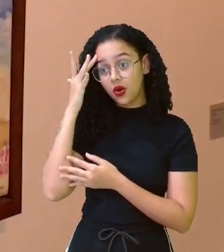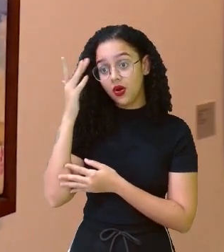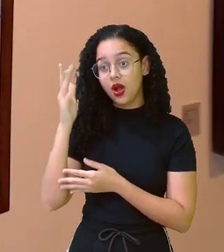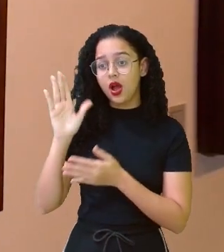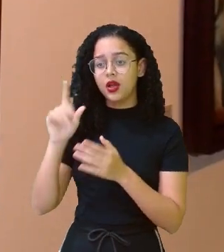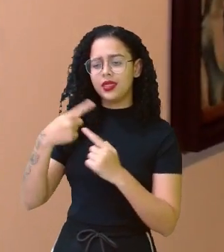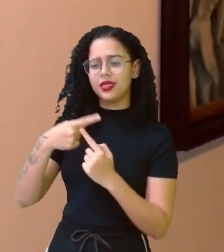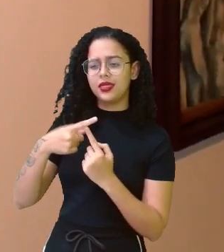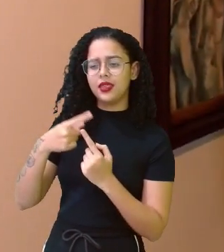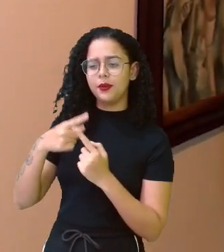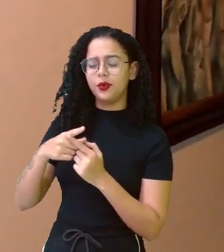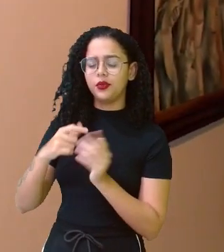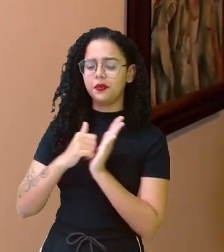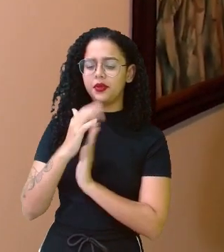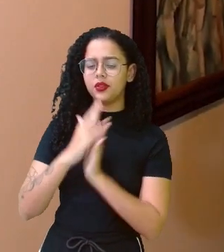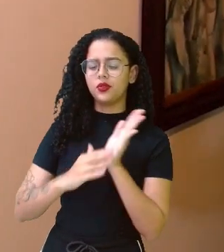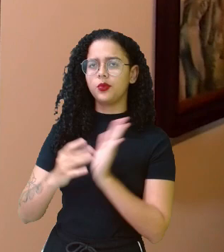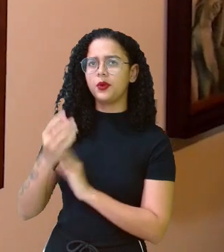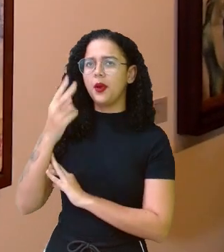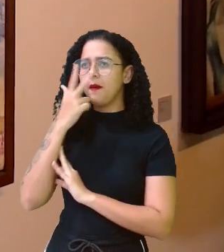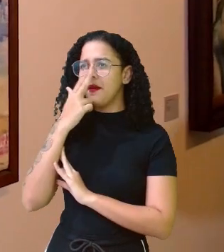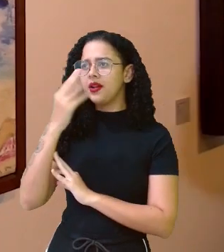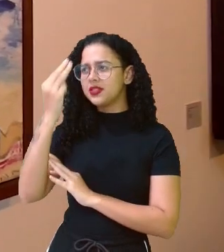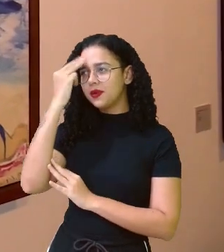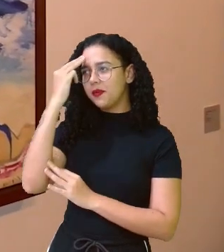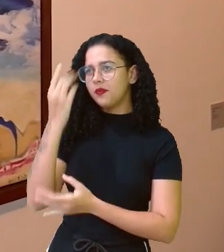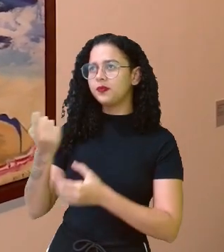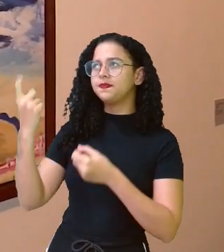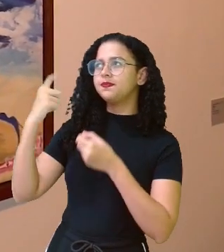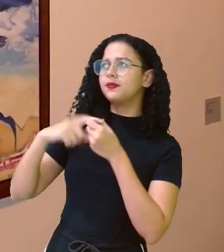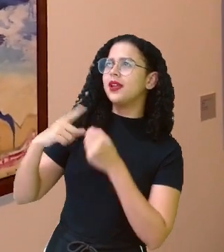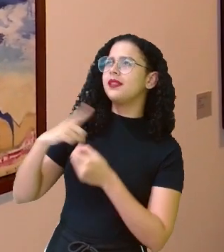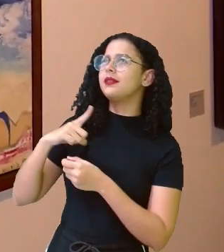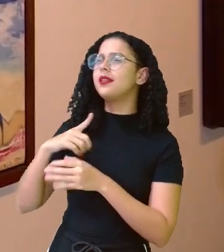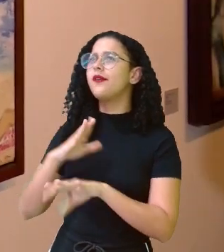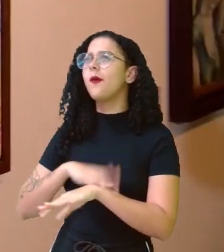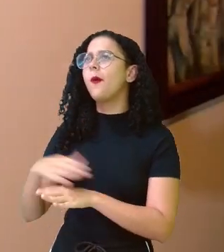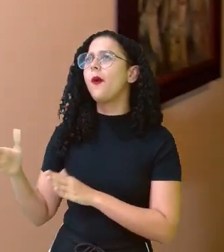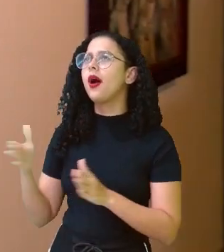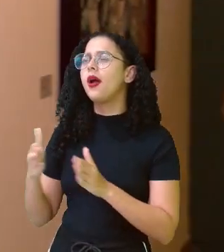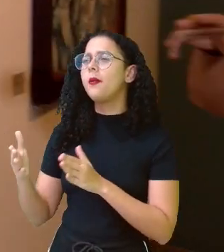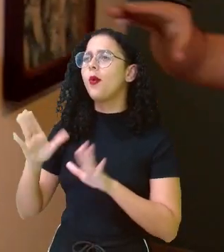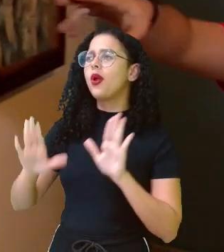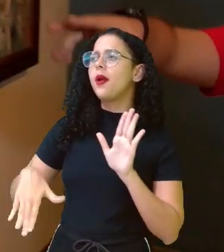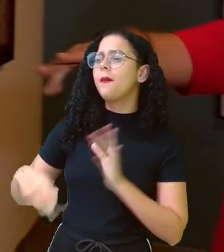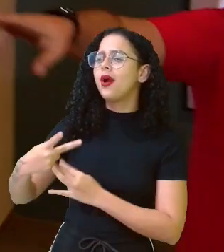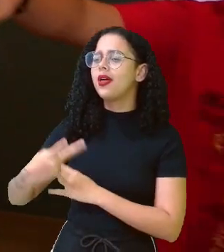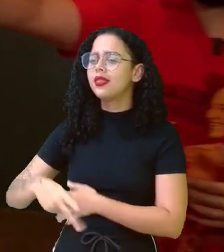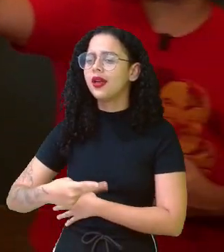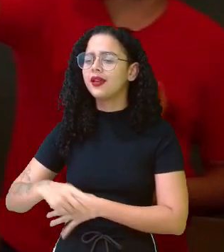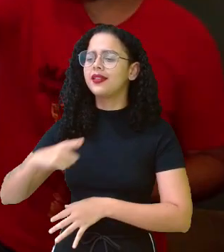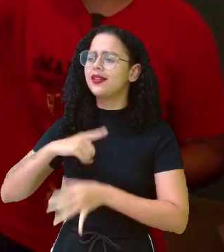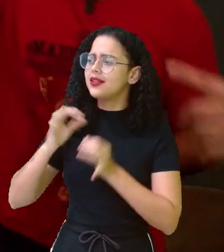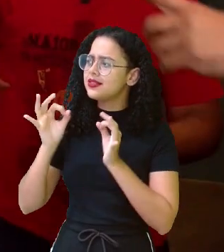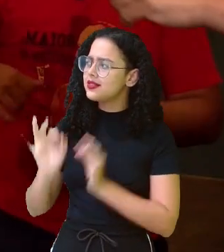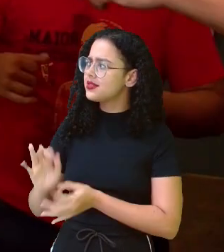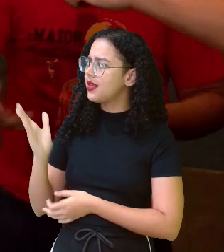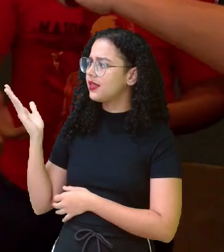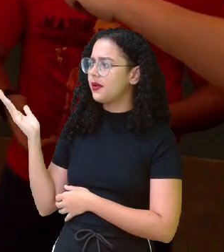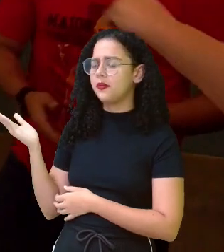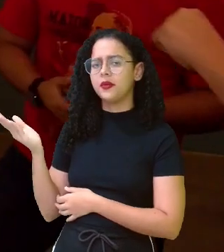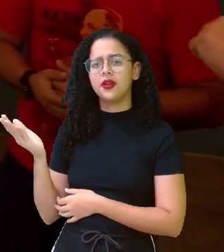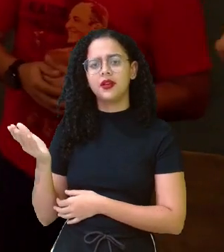ela tende a reviver na memória. Eita, houve uma época que na praia daqui tinha exatamente um rapaz